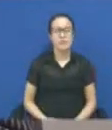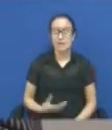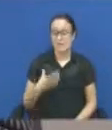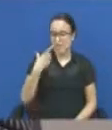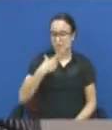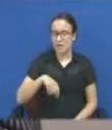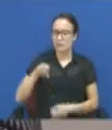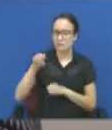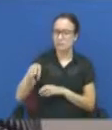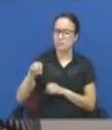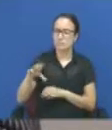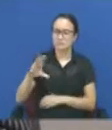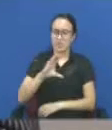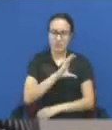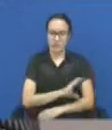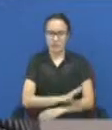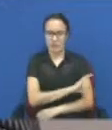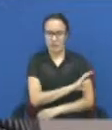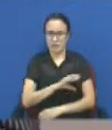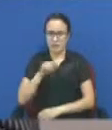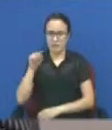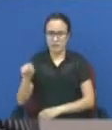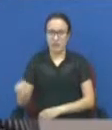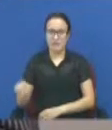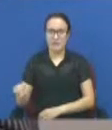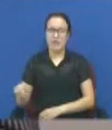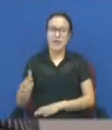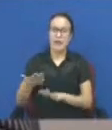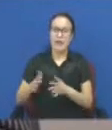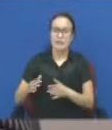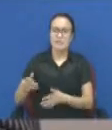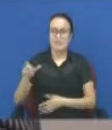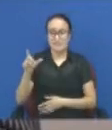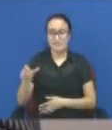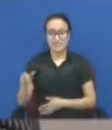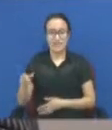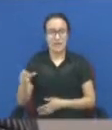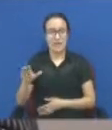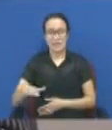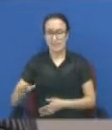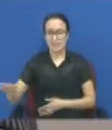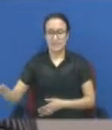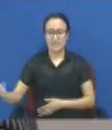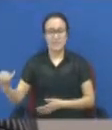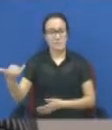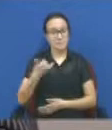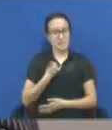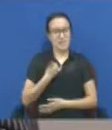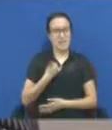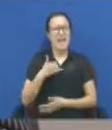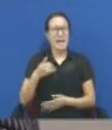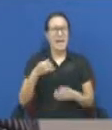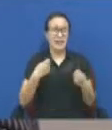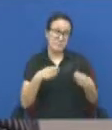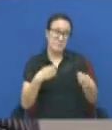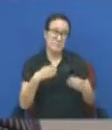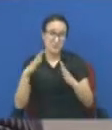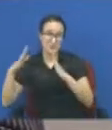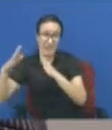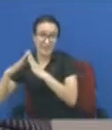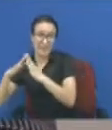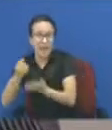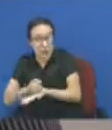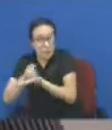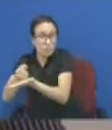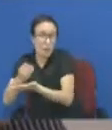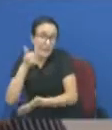vezes a criança fala assim, olha, eu tenho que ir para casa que às vezes eu tenho que ajudar a minha mãe em casa. Porque a minha mãe foi trabalhar. Importante. Mas uma